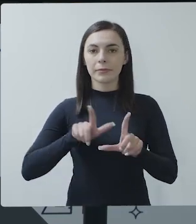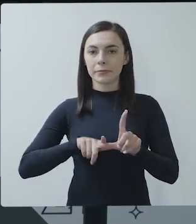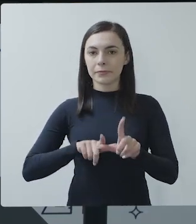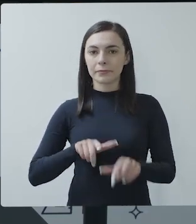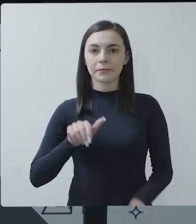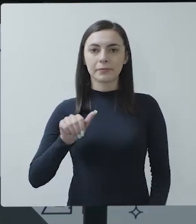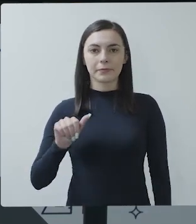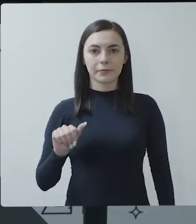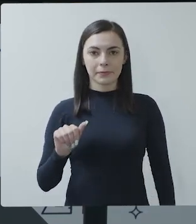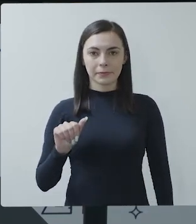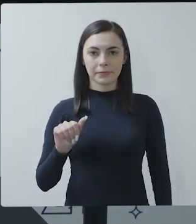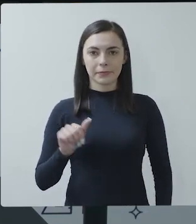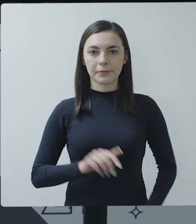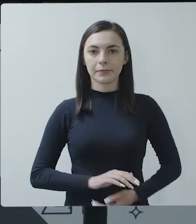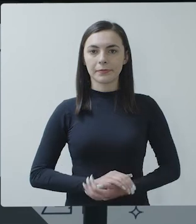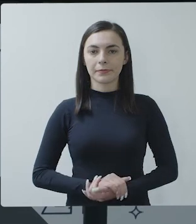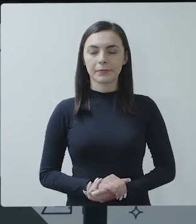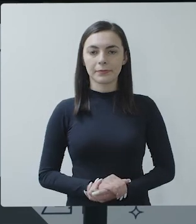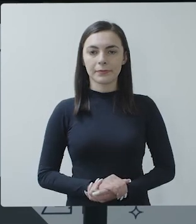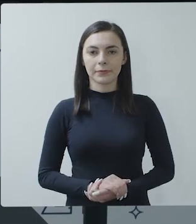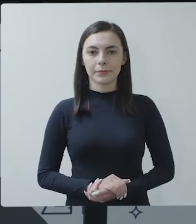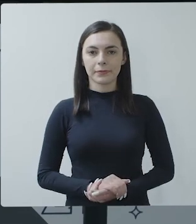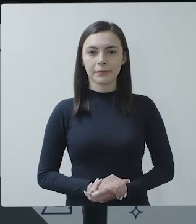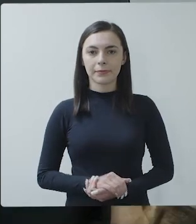da letra A.